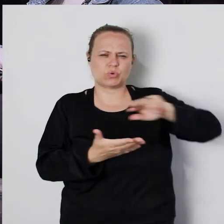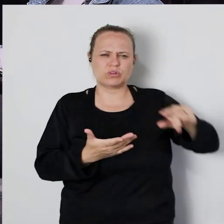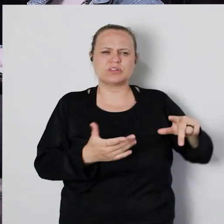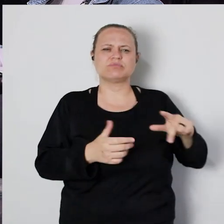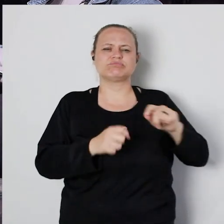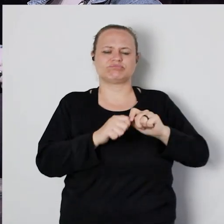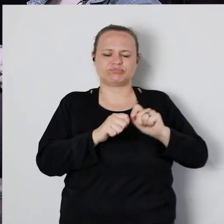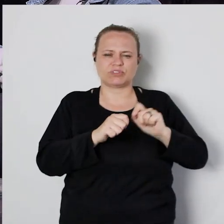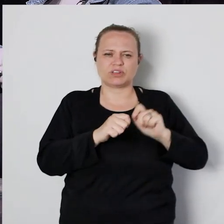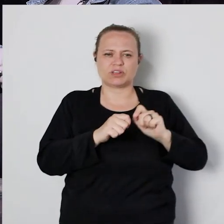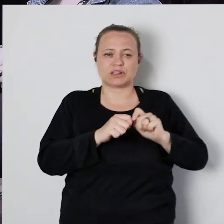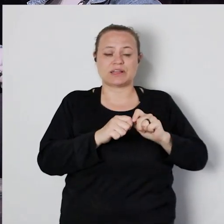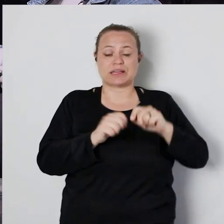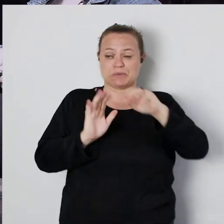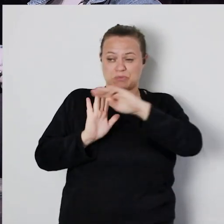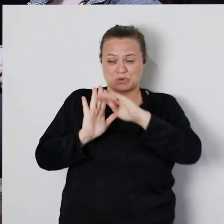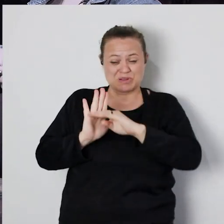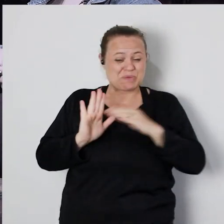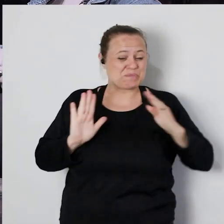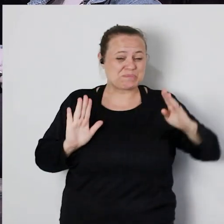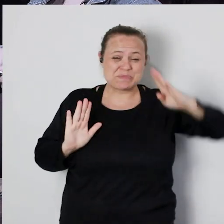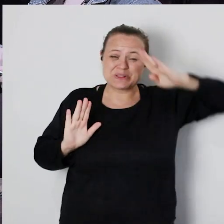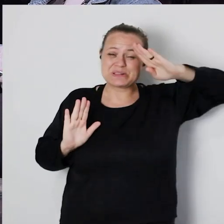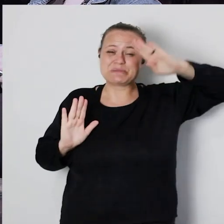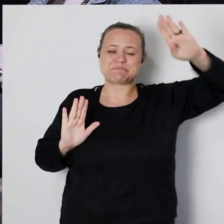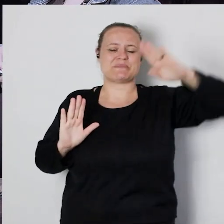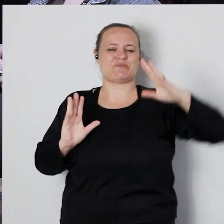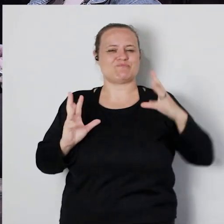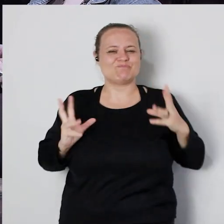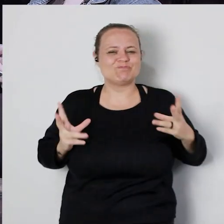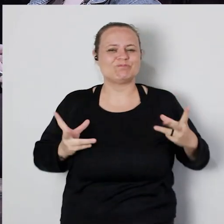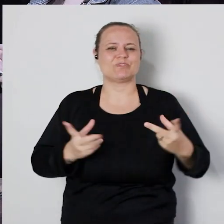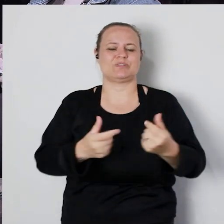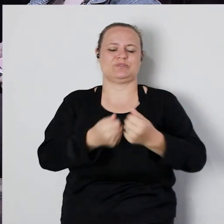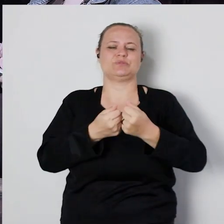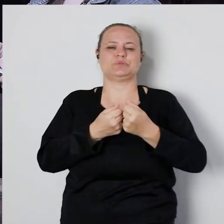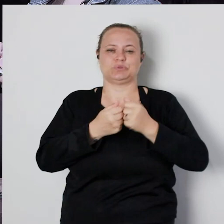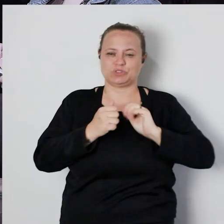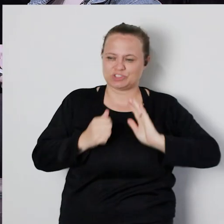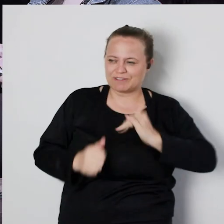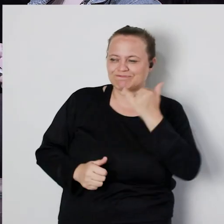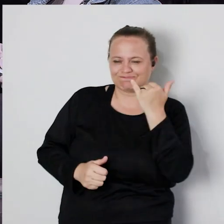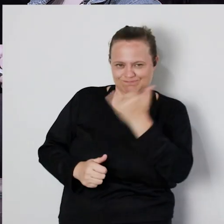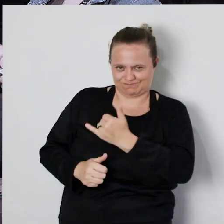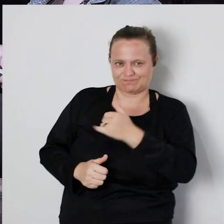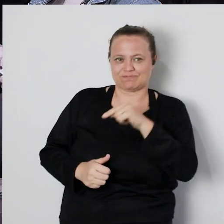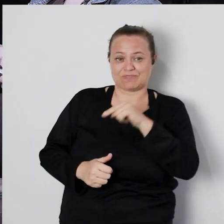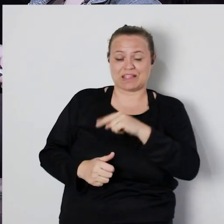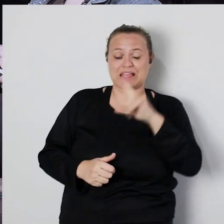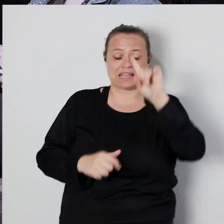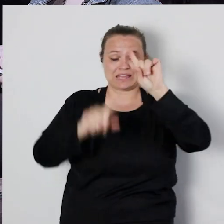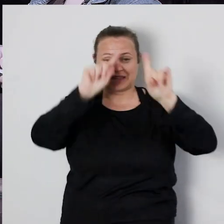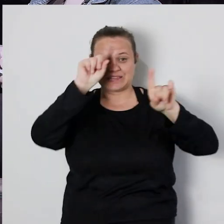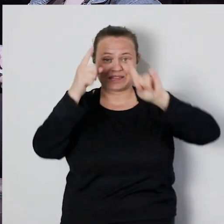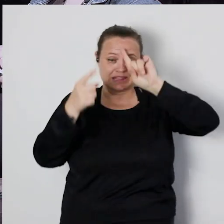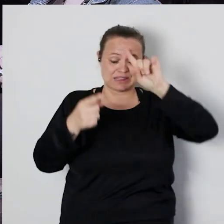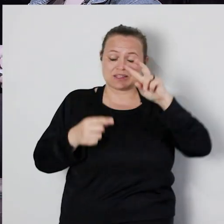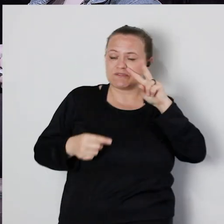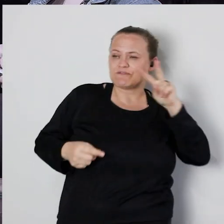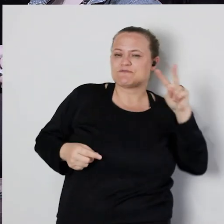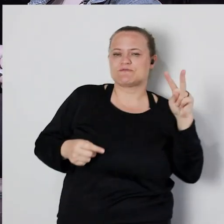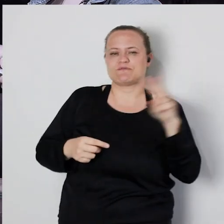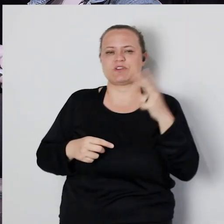obrigada. na universidade. Tem muita coisa produzida. Esse programa ele foi fundamental, como tu bem